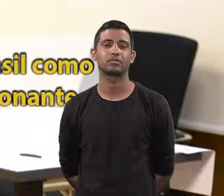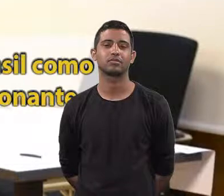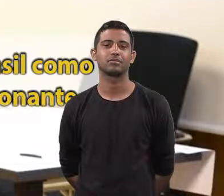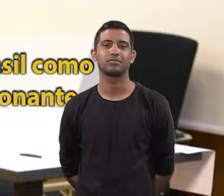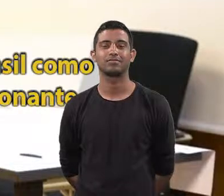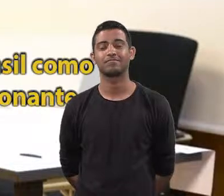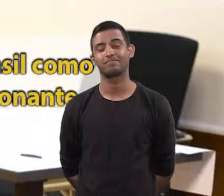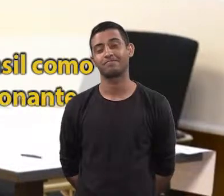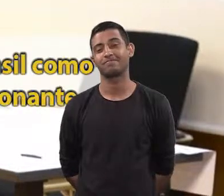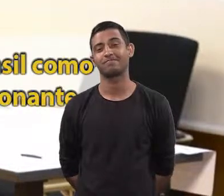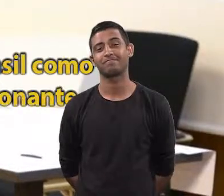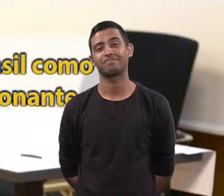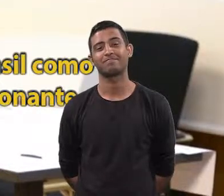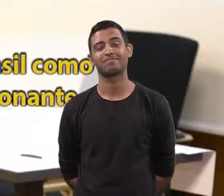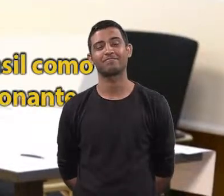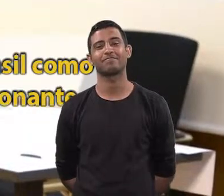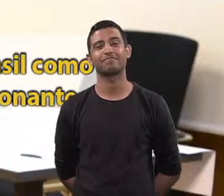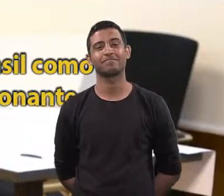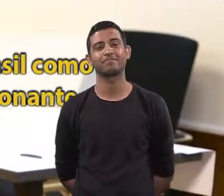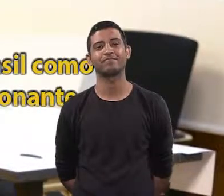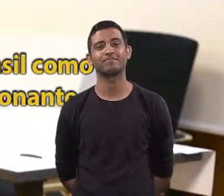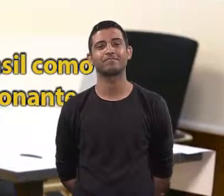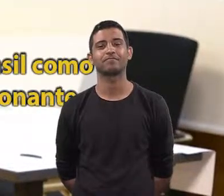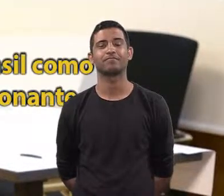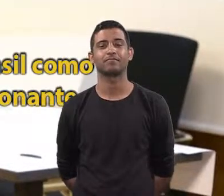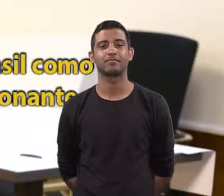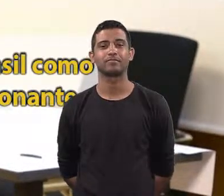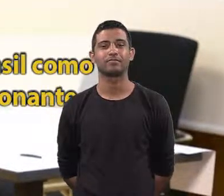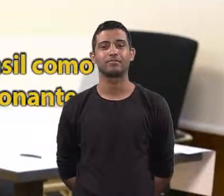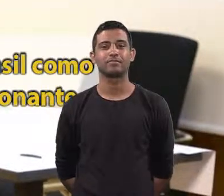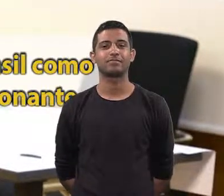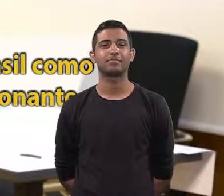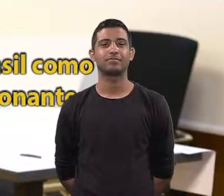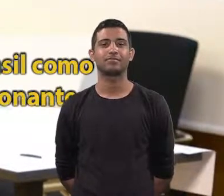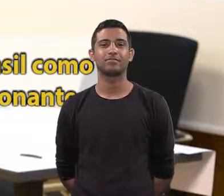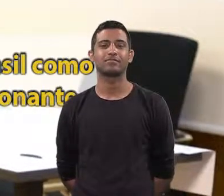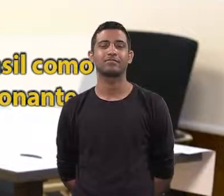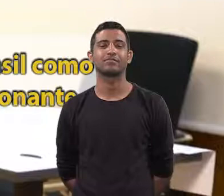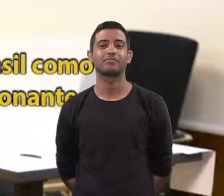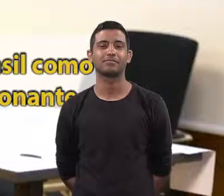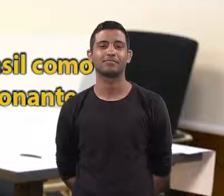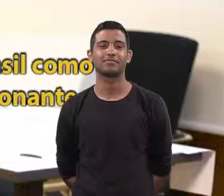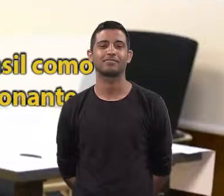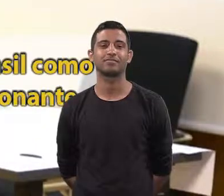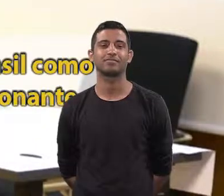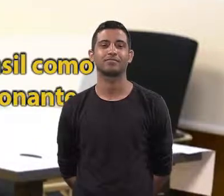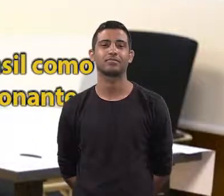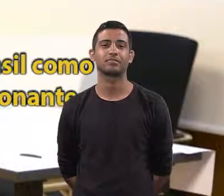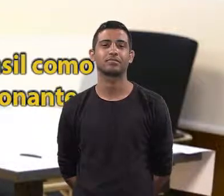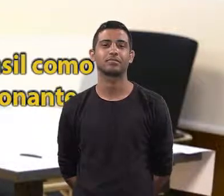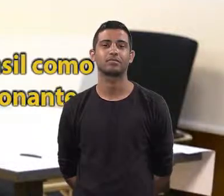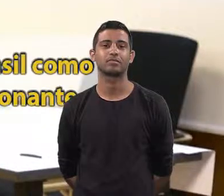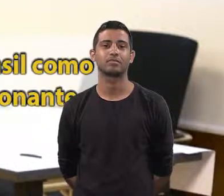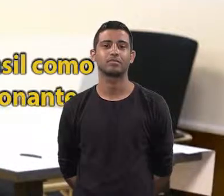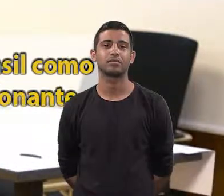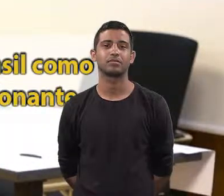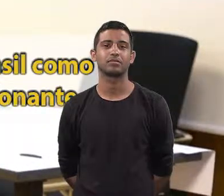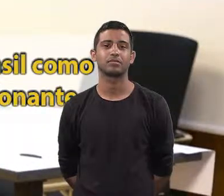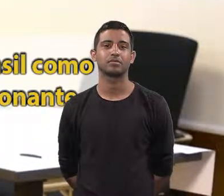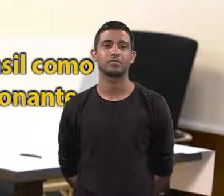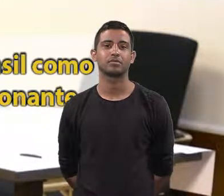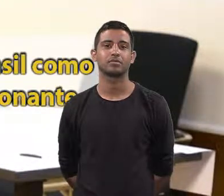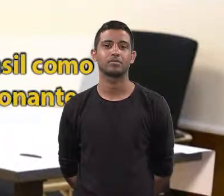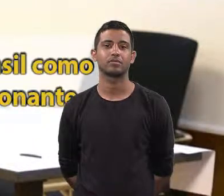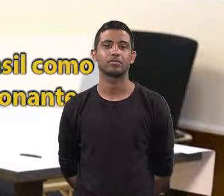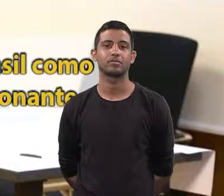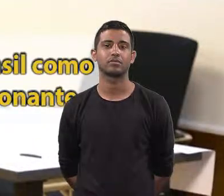And to be one of the hosts for this conference. It's really a tremendous anniversary. It's